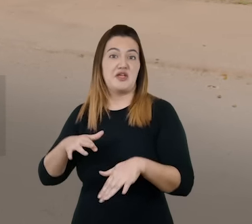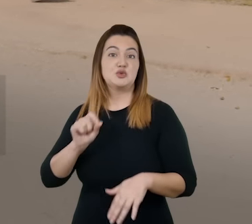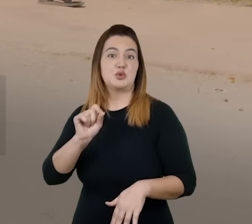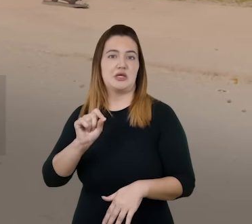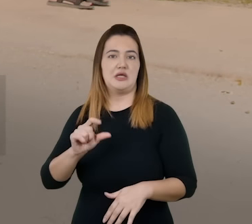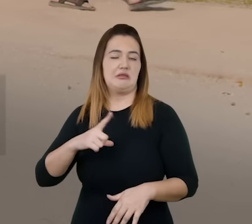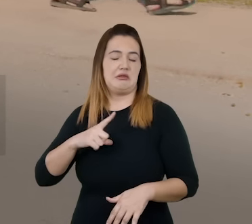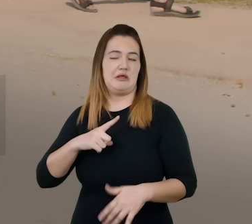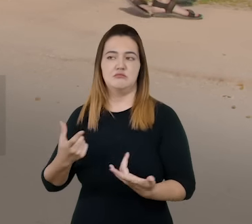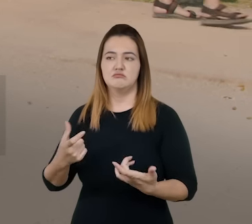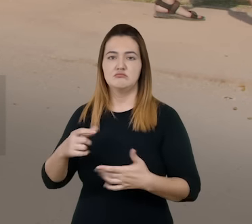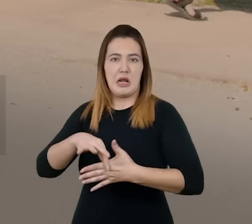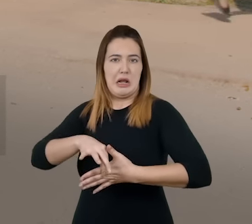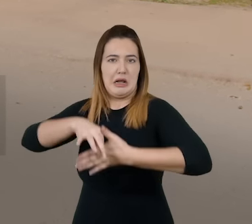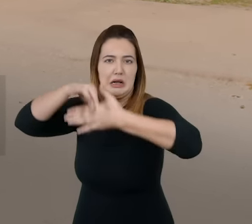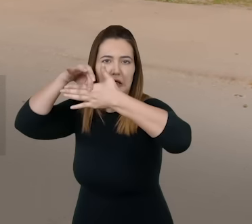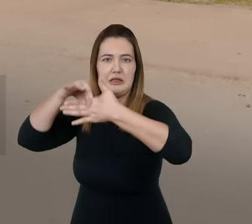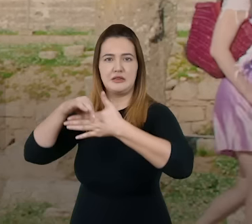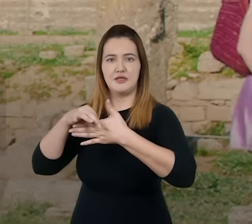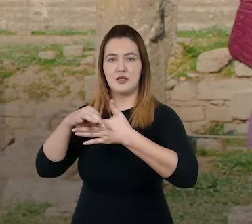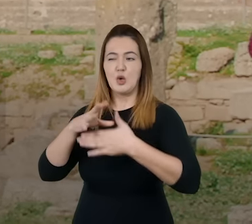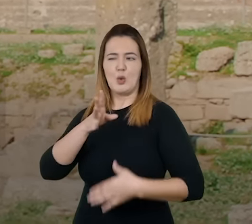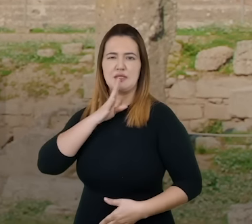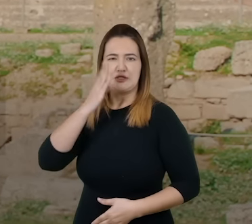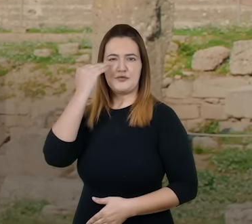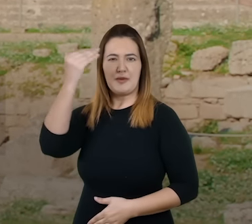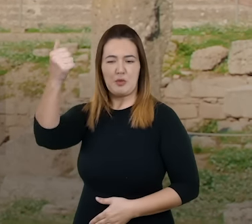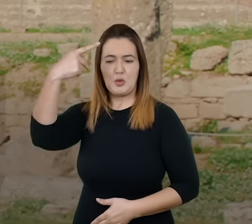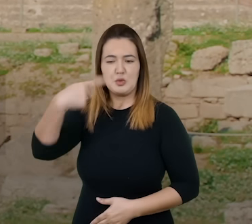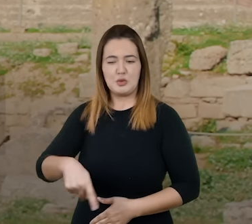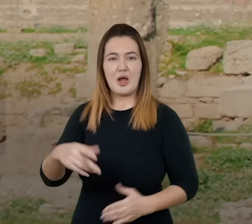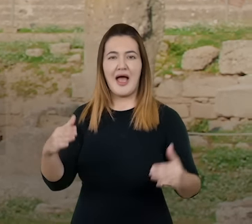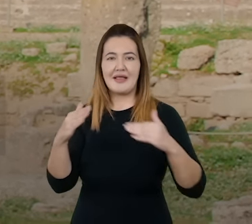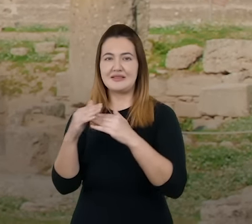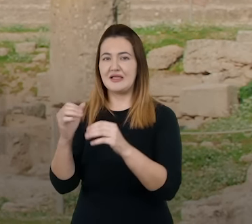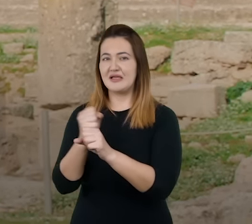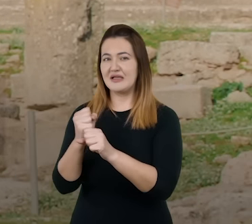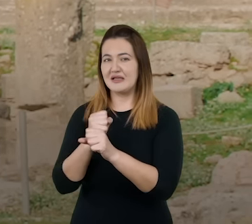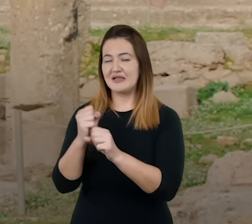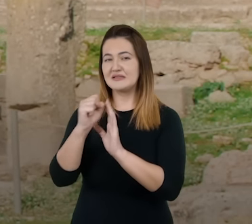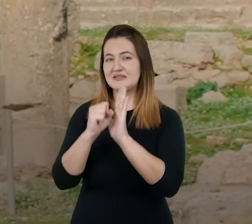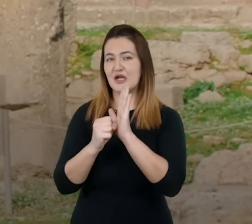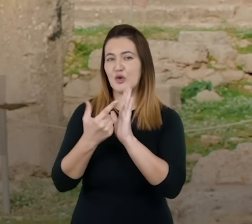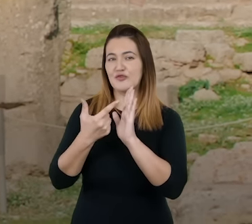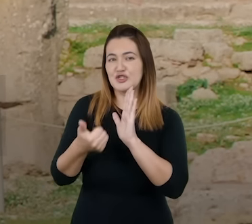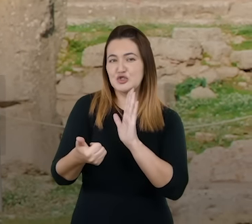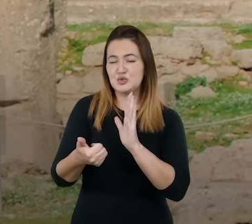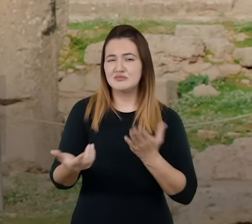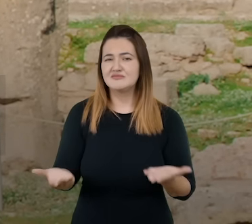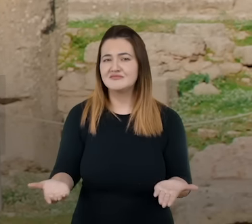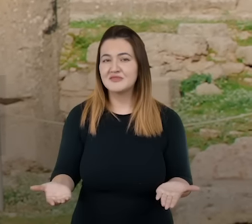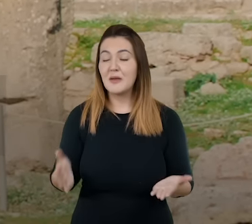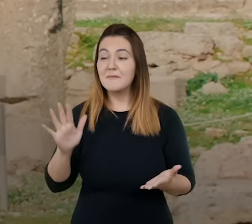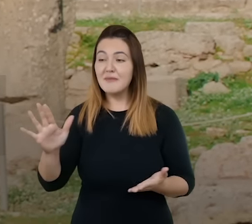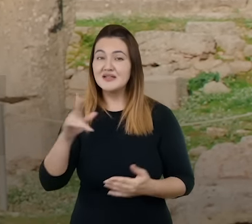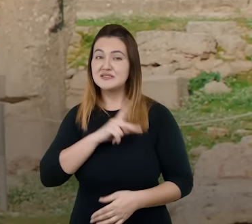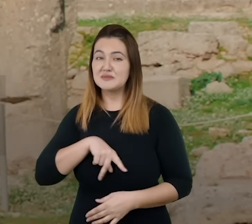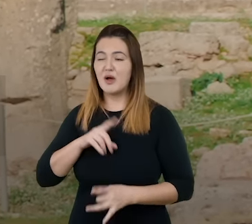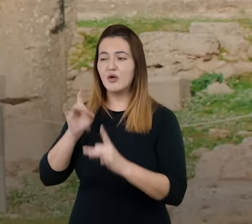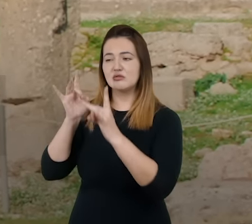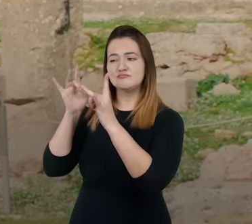por judeus racídicos do século XXI? Eu não sei. Mas ele optou pelo caminho do sofrimento, não porque